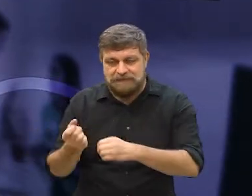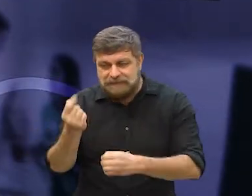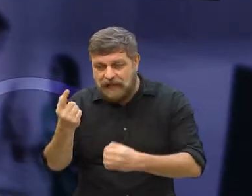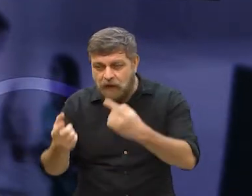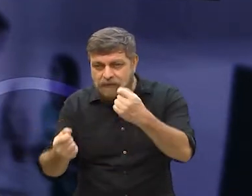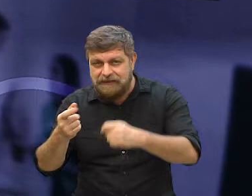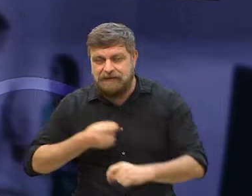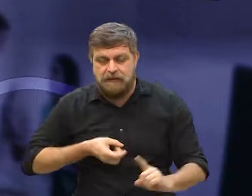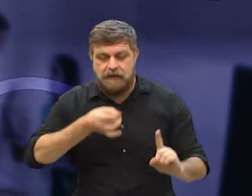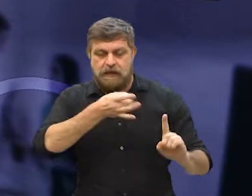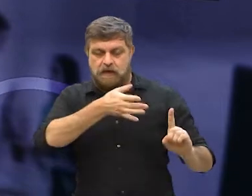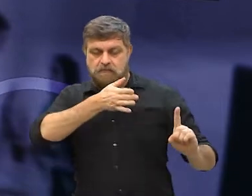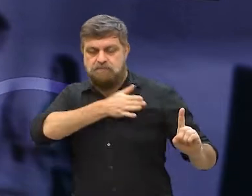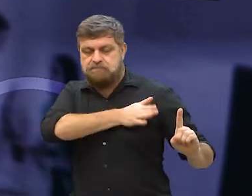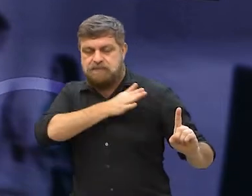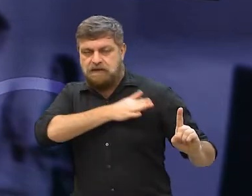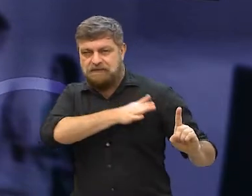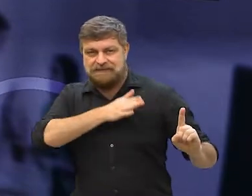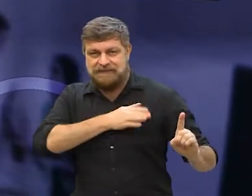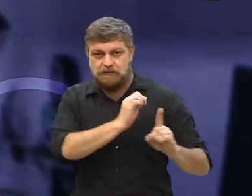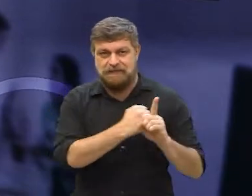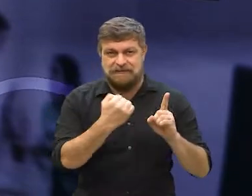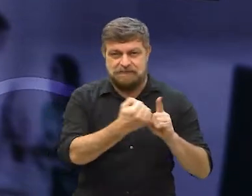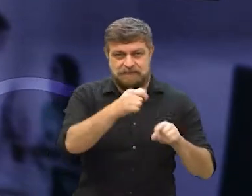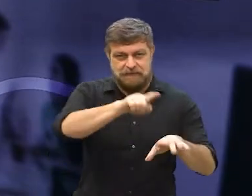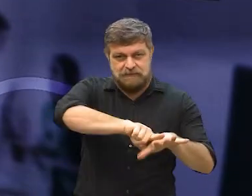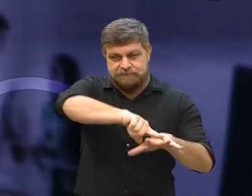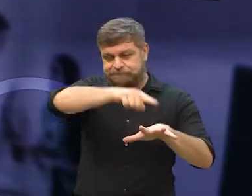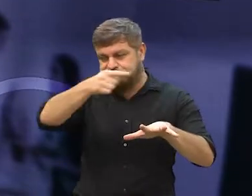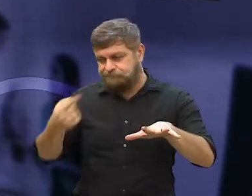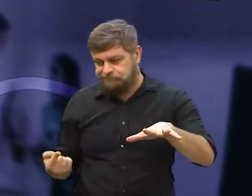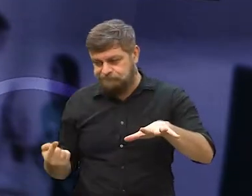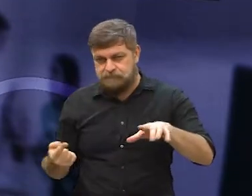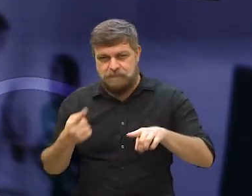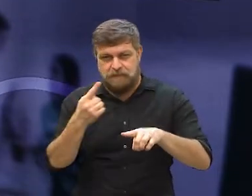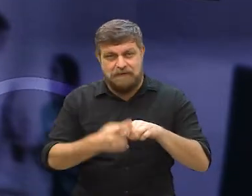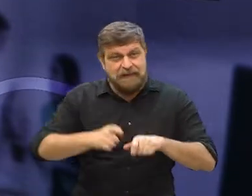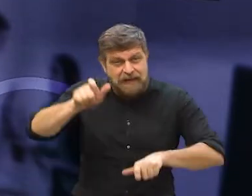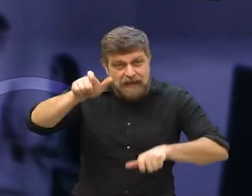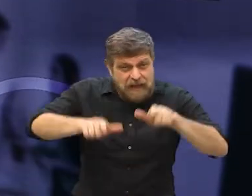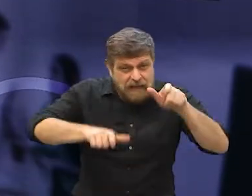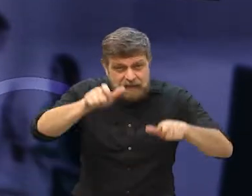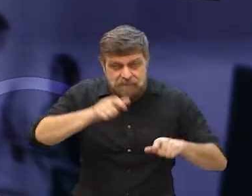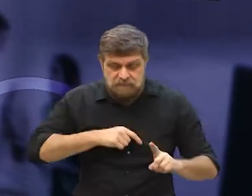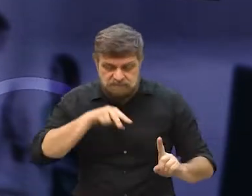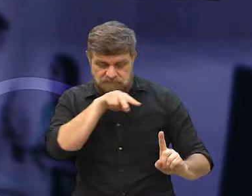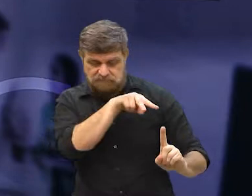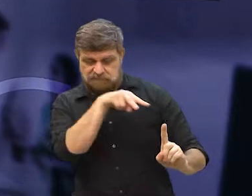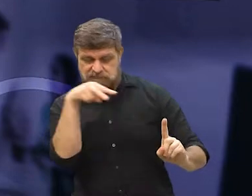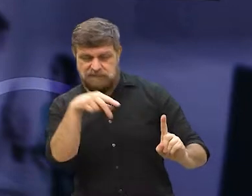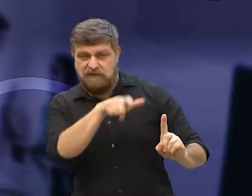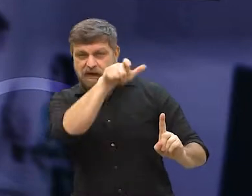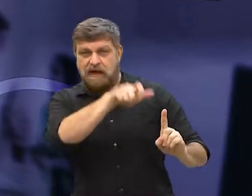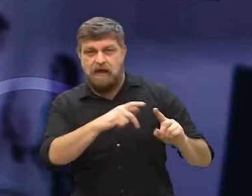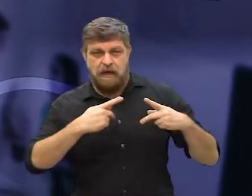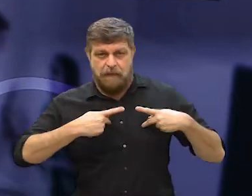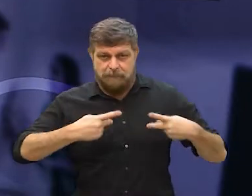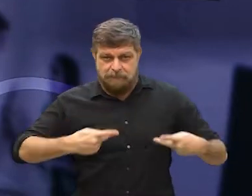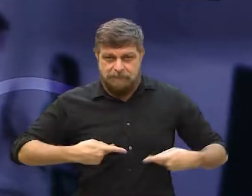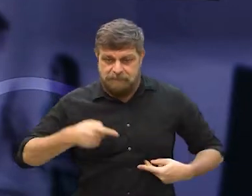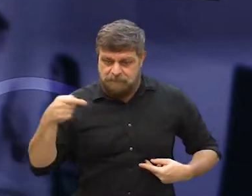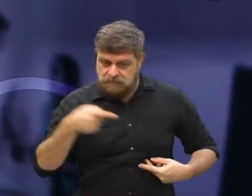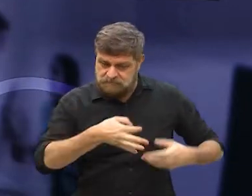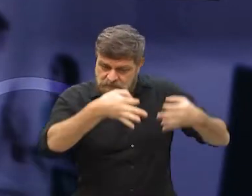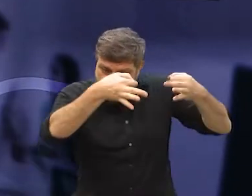o preconceito e a exclusão social, porque nem todo mundo enxerga essas pessoas como pessoas que